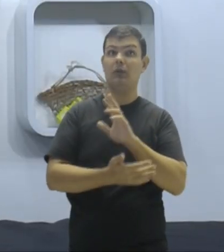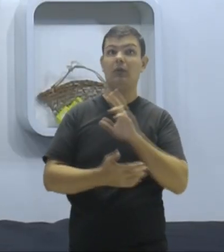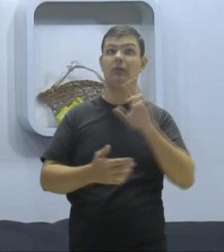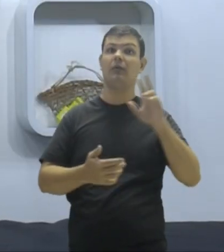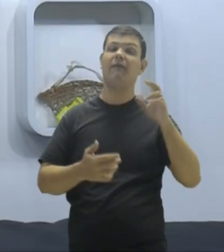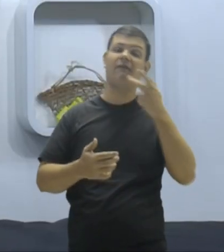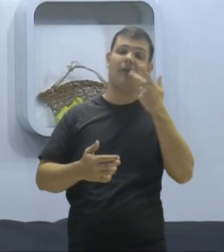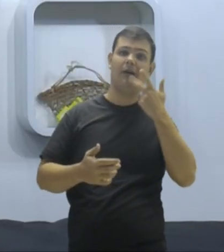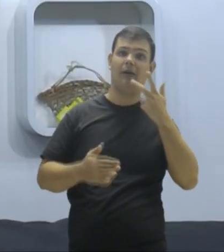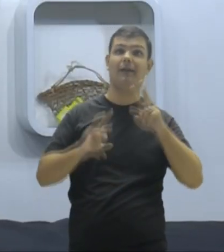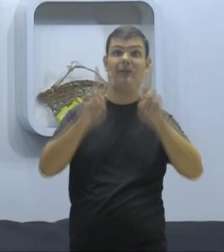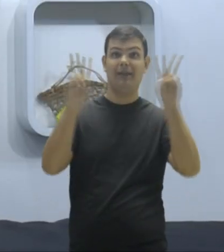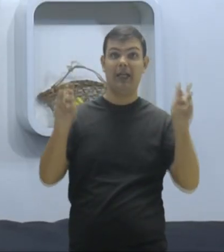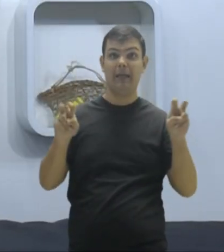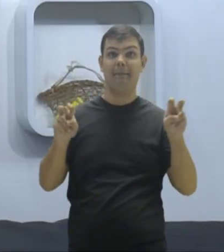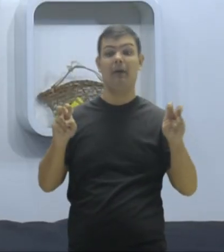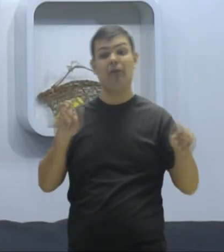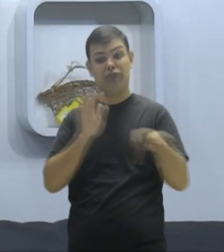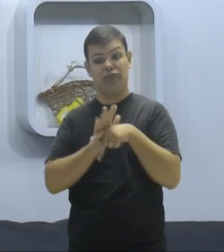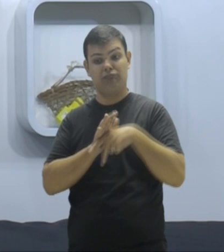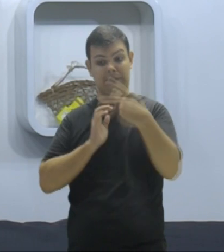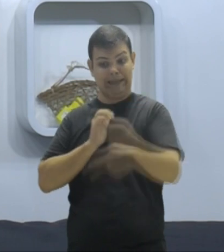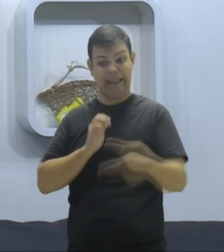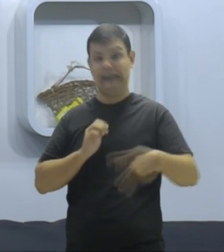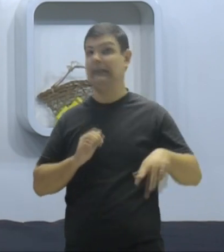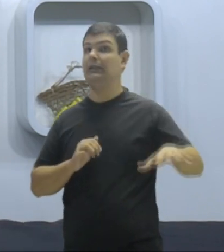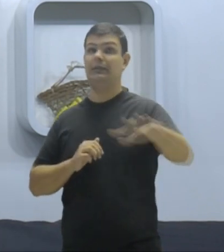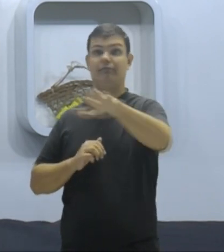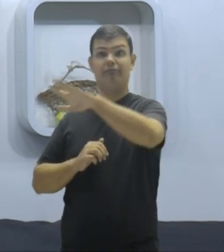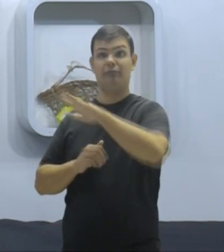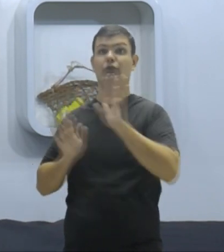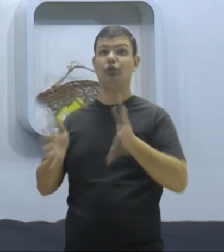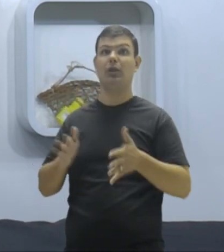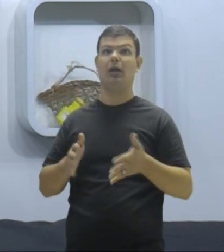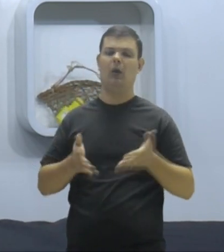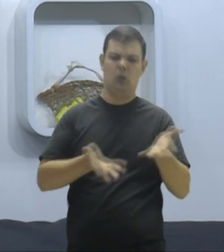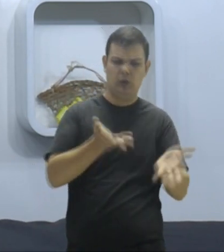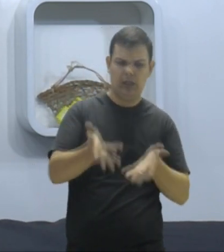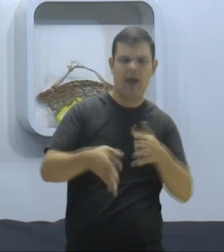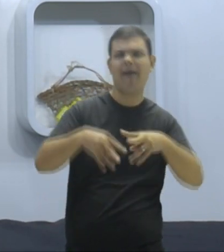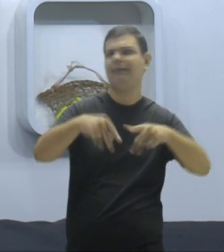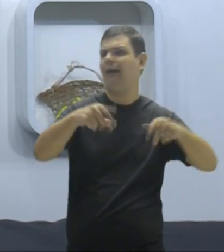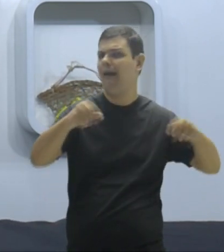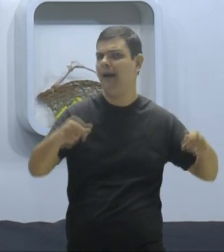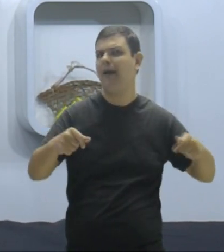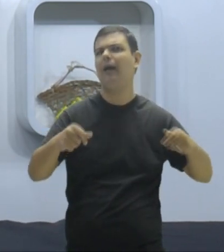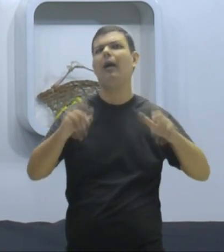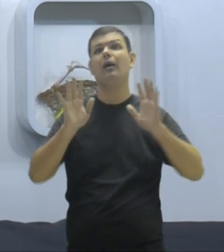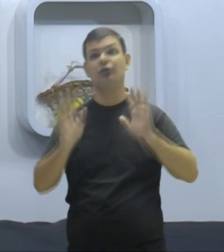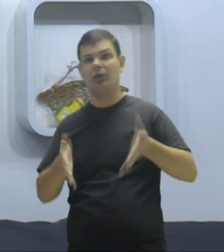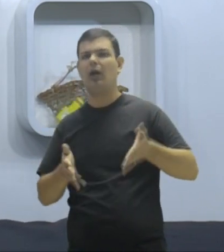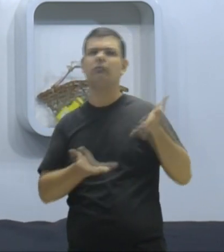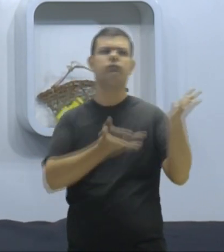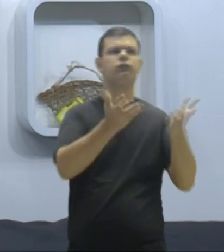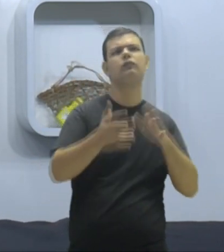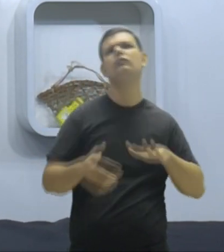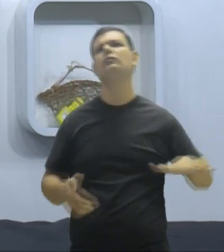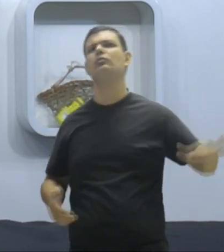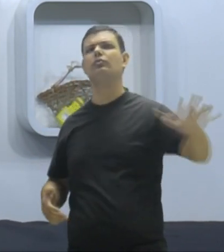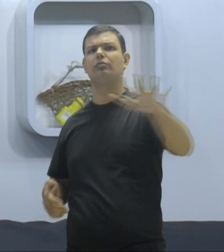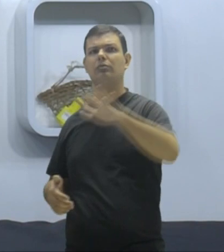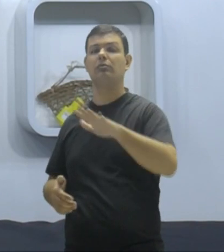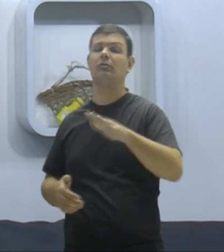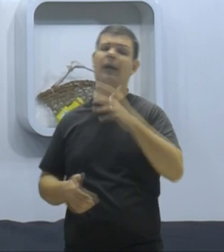povos originários, porque eram que já estavam aqui, já cultivavam a terra, já dominavam todo o nosso território, inclusive com